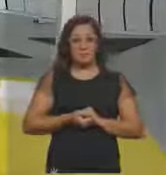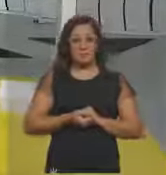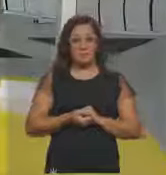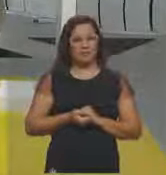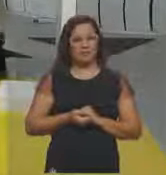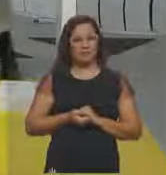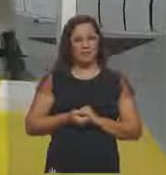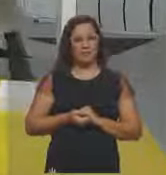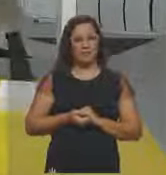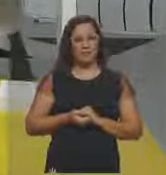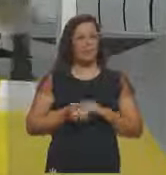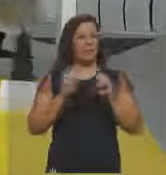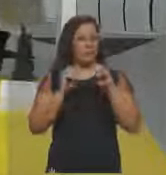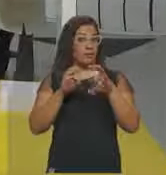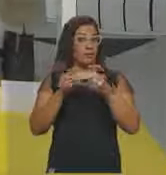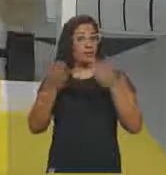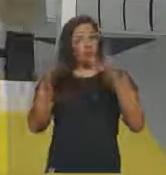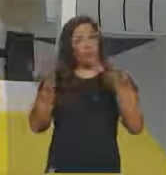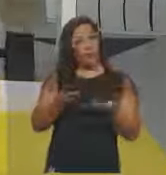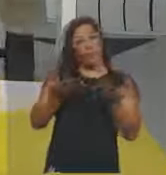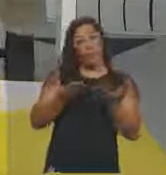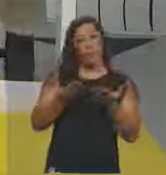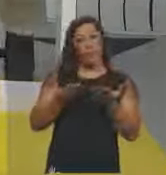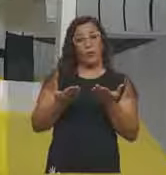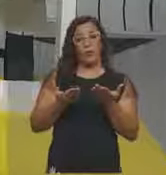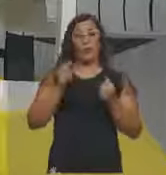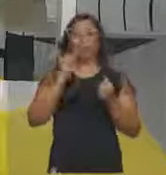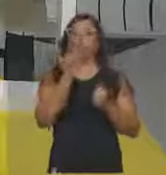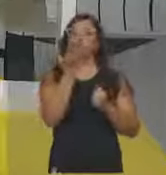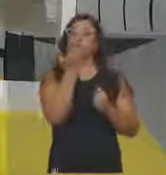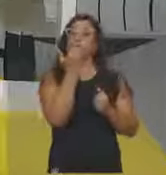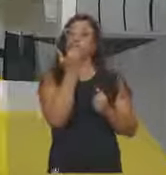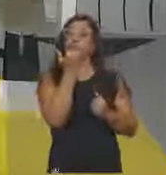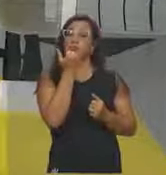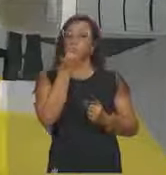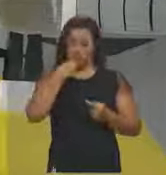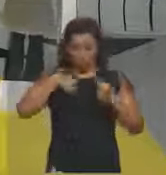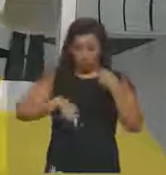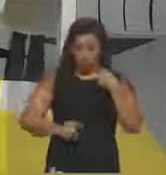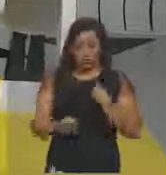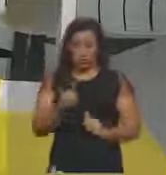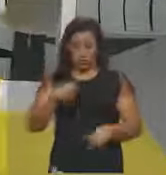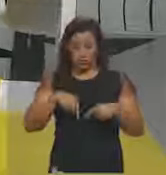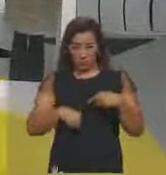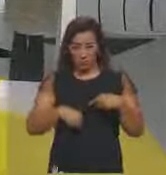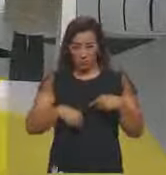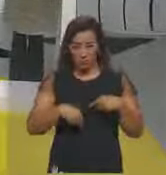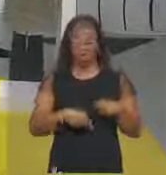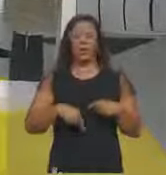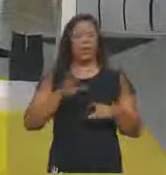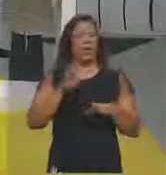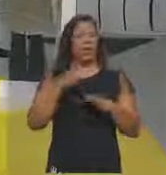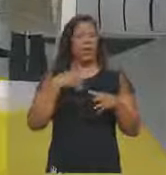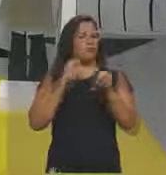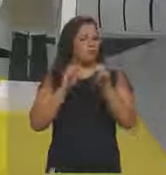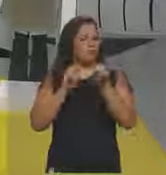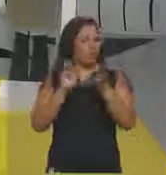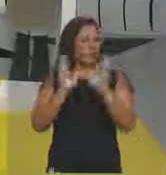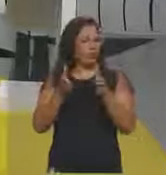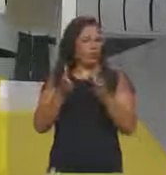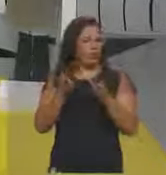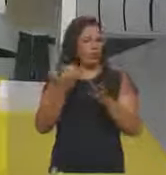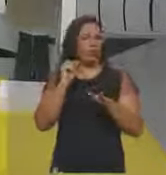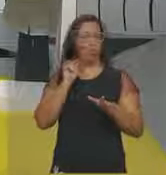A aula de hoje, nós vamos retomar aqui o sistema digestório. Falei para você nas aulas anteriores que